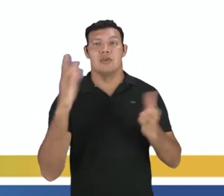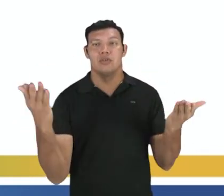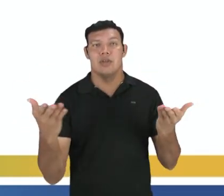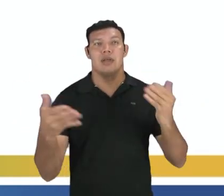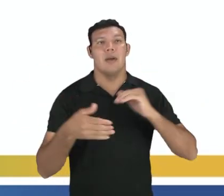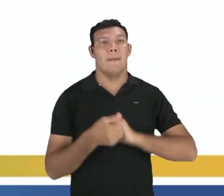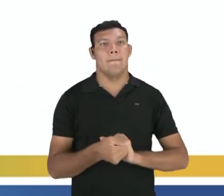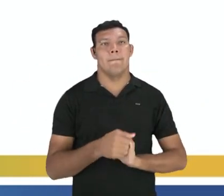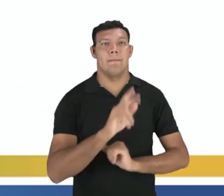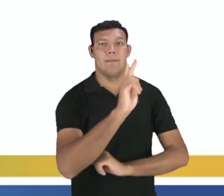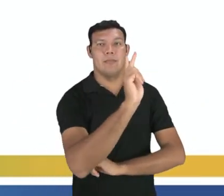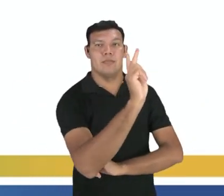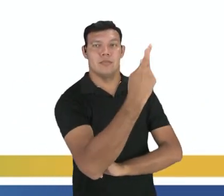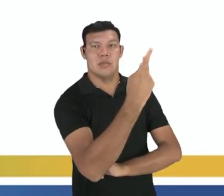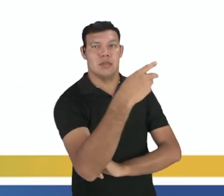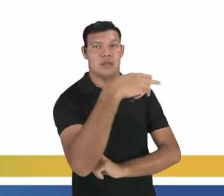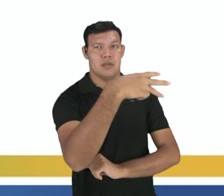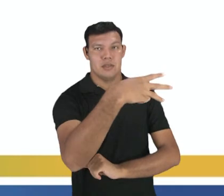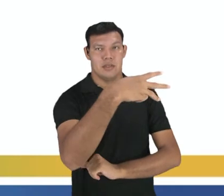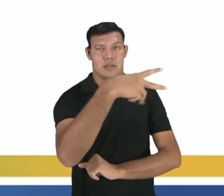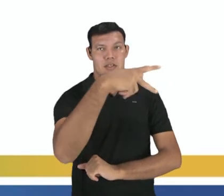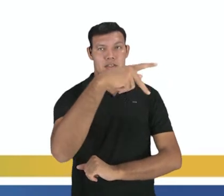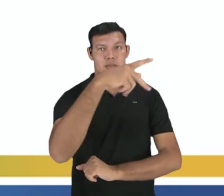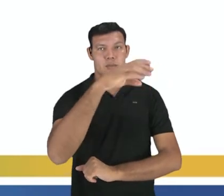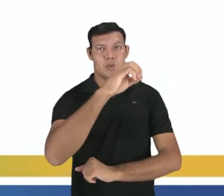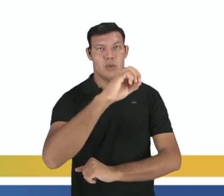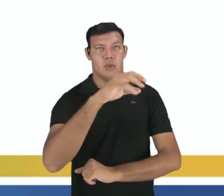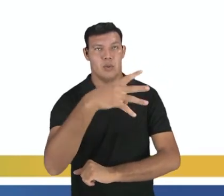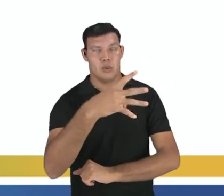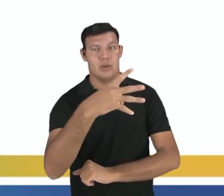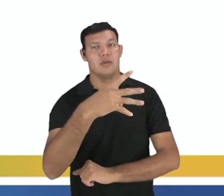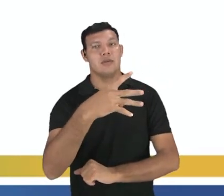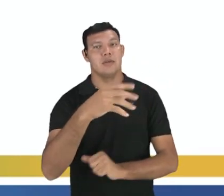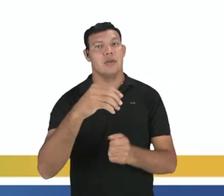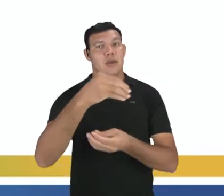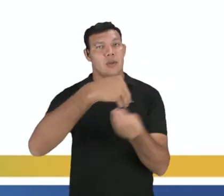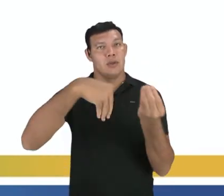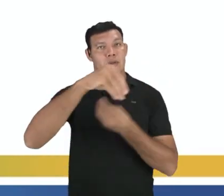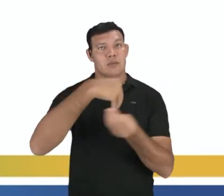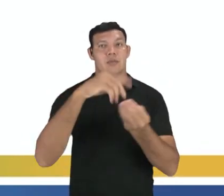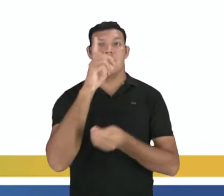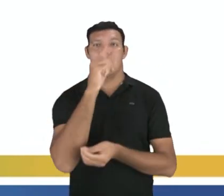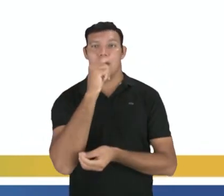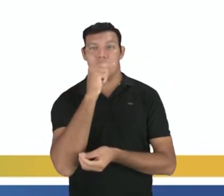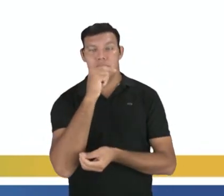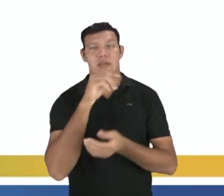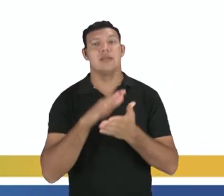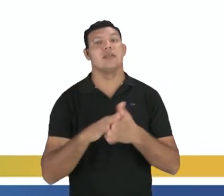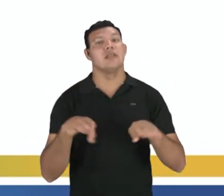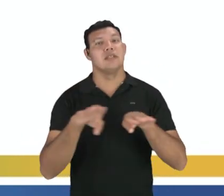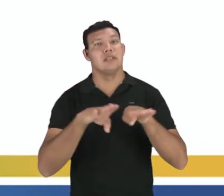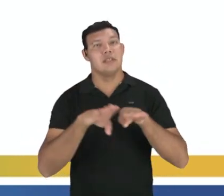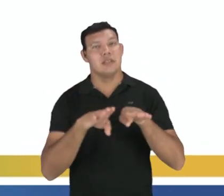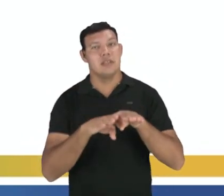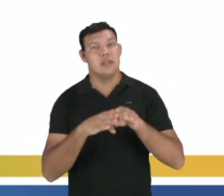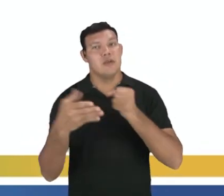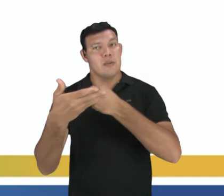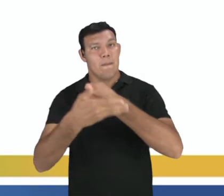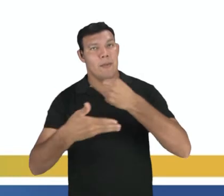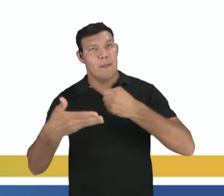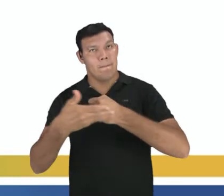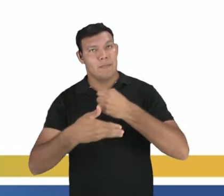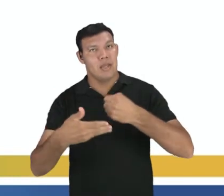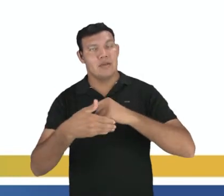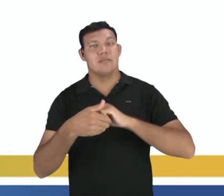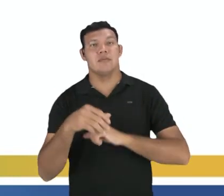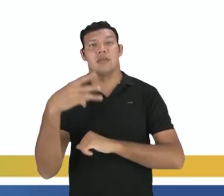nós temos aqui o ácido, ok? Em meio aquoso, reagindo com a base. E aí, a gente já pode